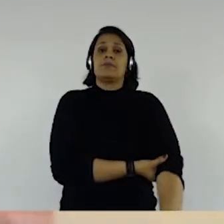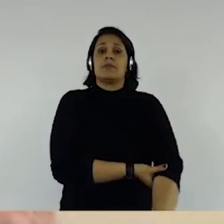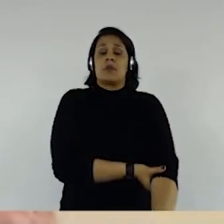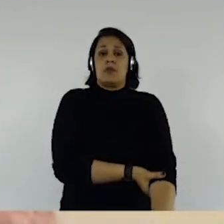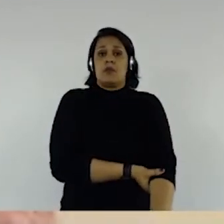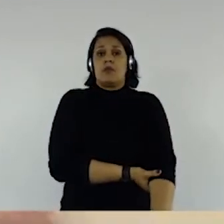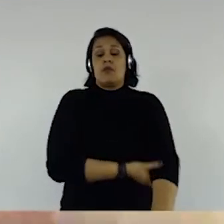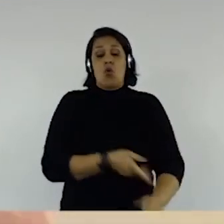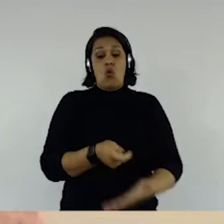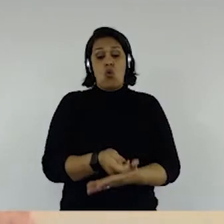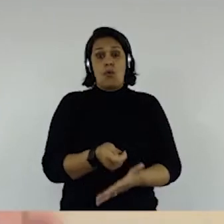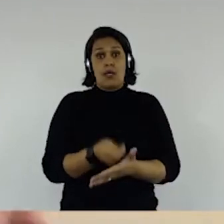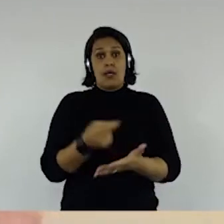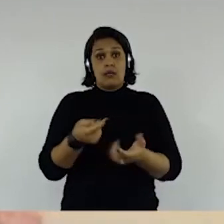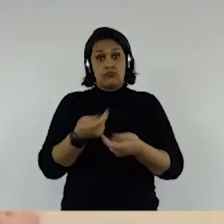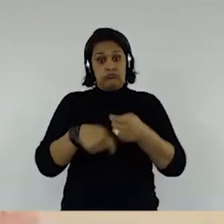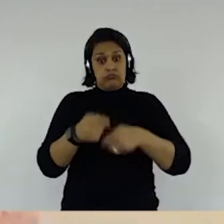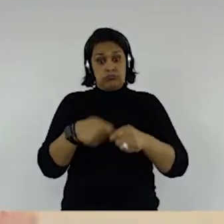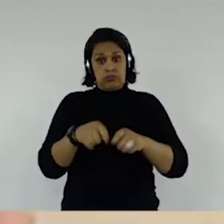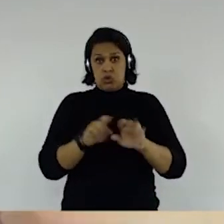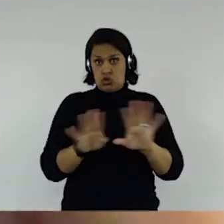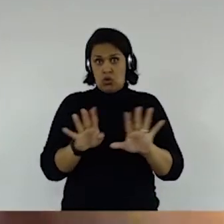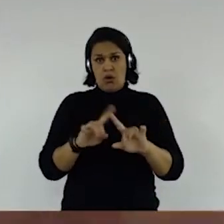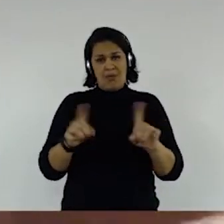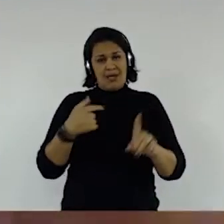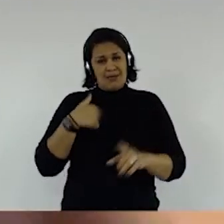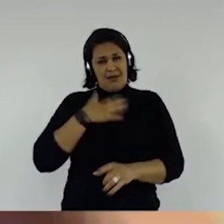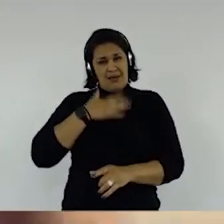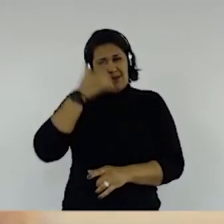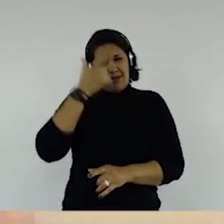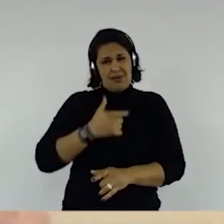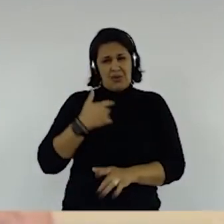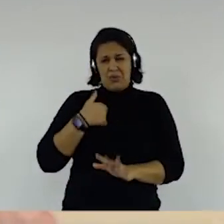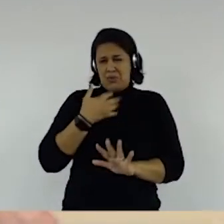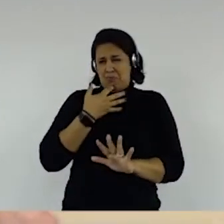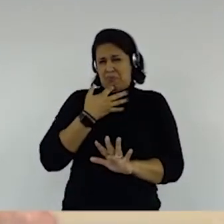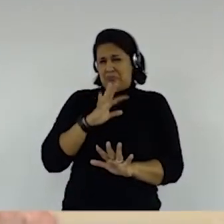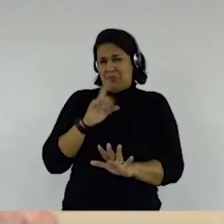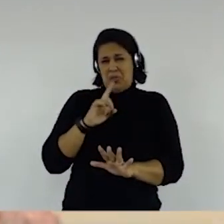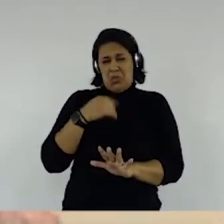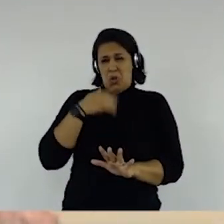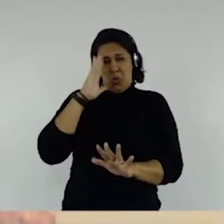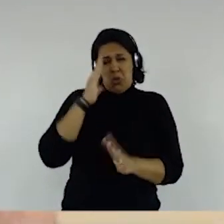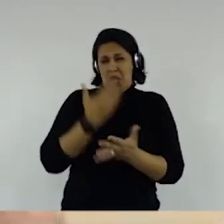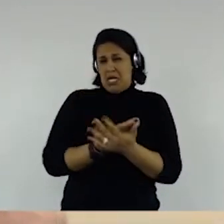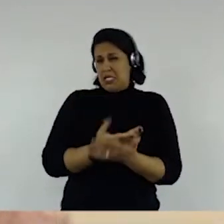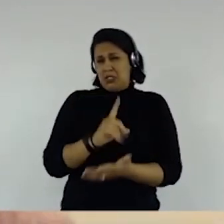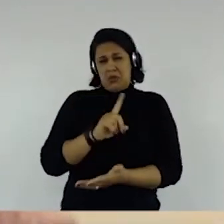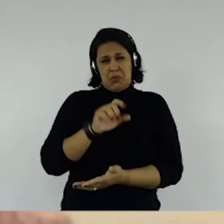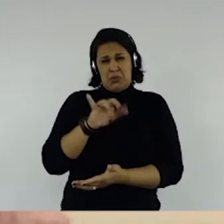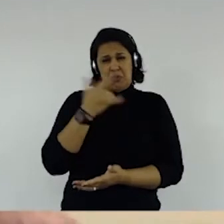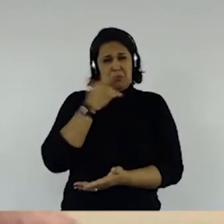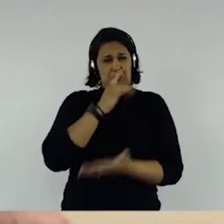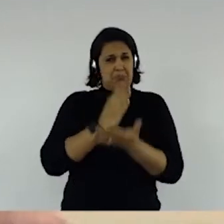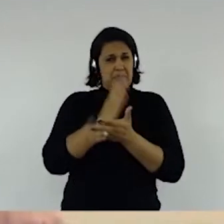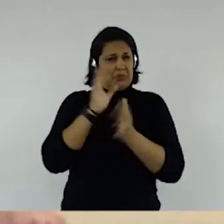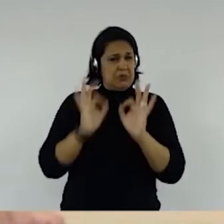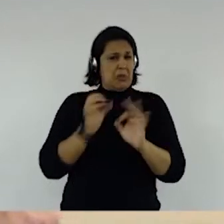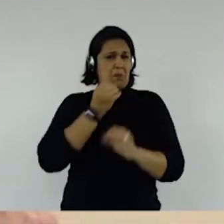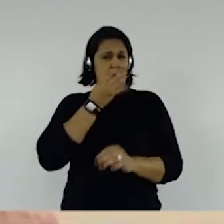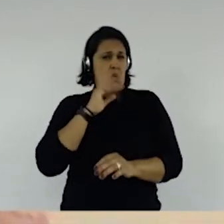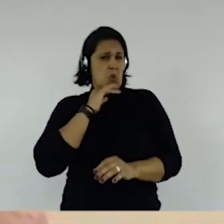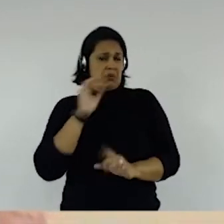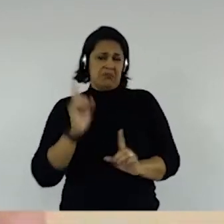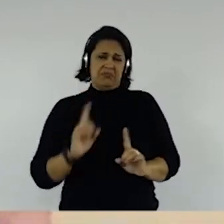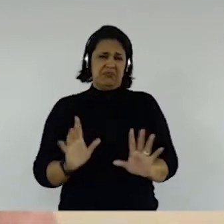a renegociação, e mesmo assim, eu particularmente sou um pouco cética em relação ao resultado útil desse tipo de situação.